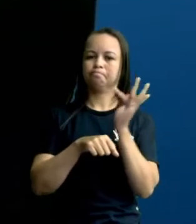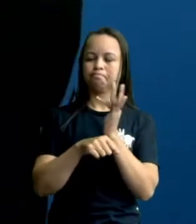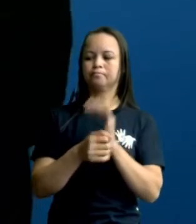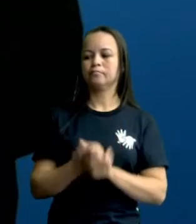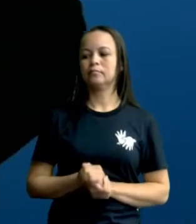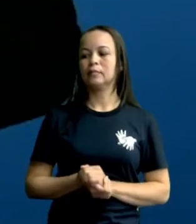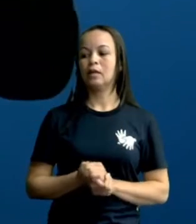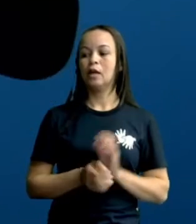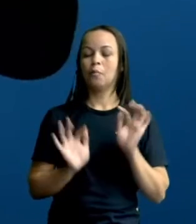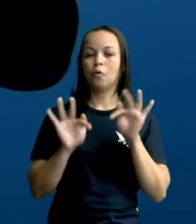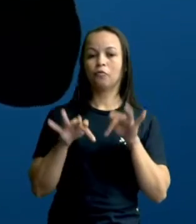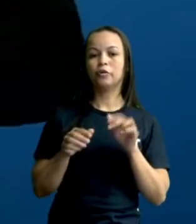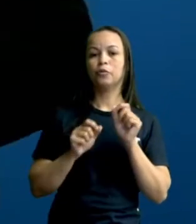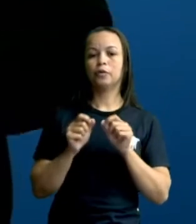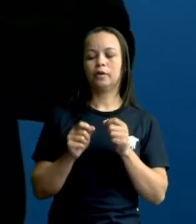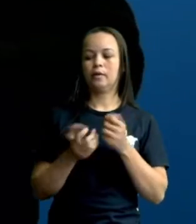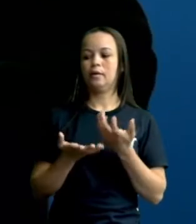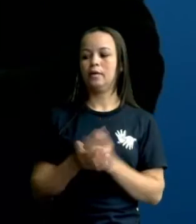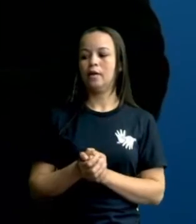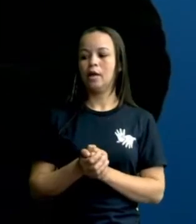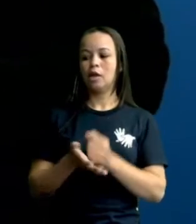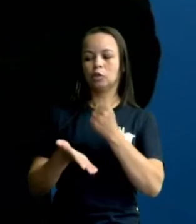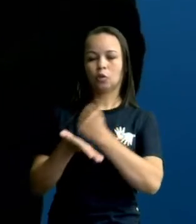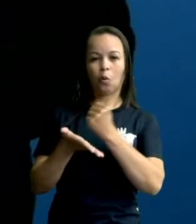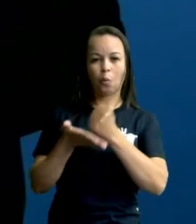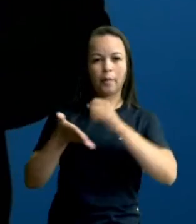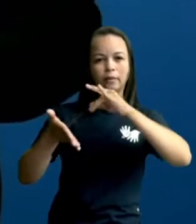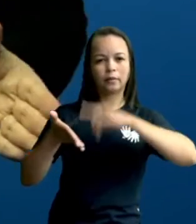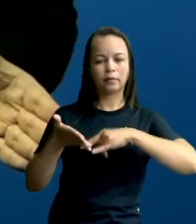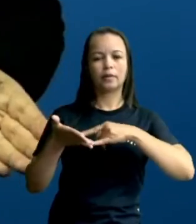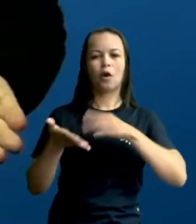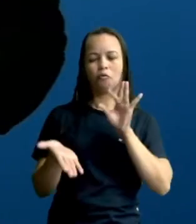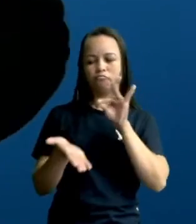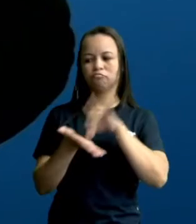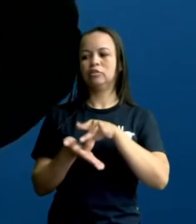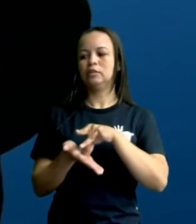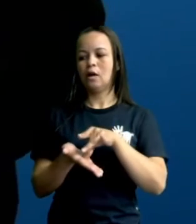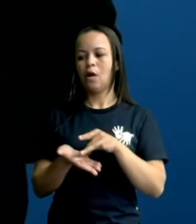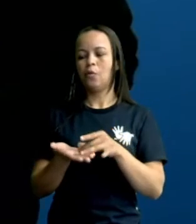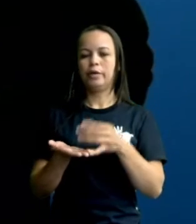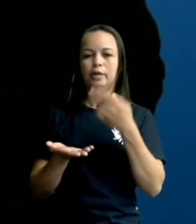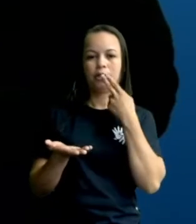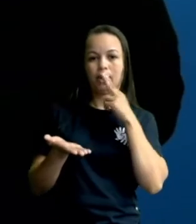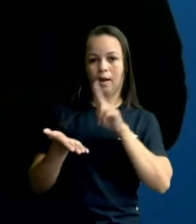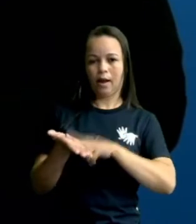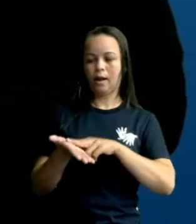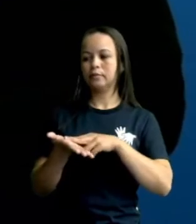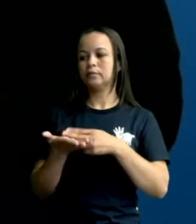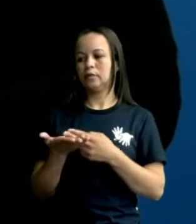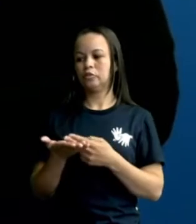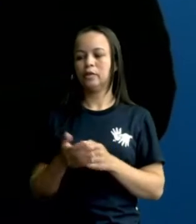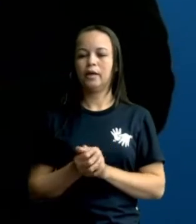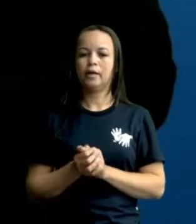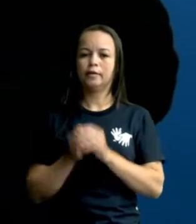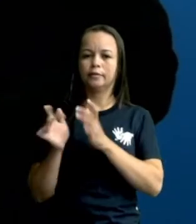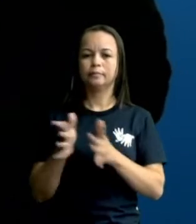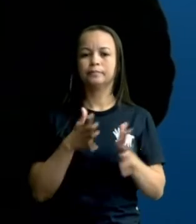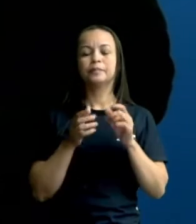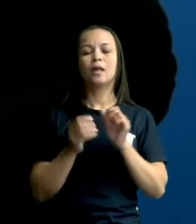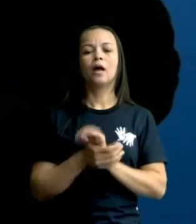cartas e requerimentos. Todos eles também vai exigir a pessoa que está lendo a sua